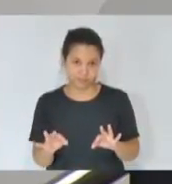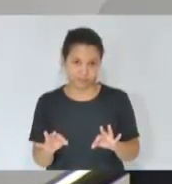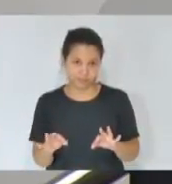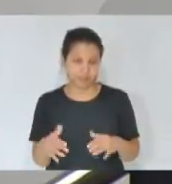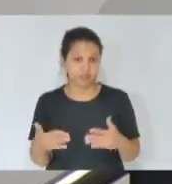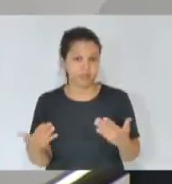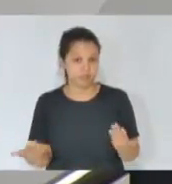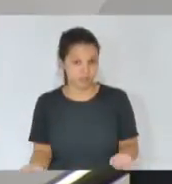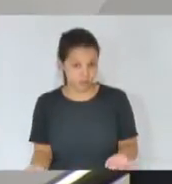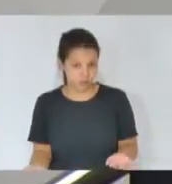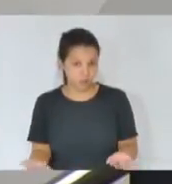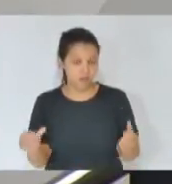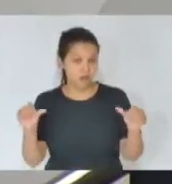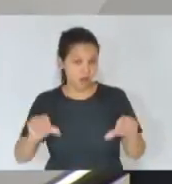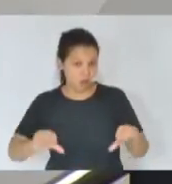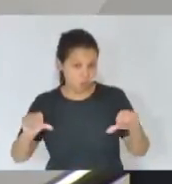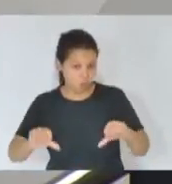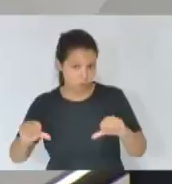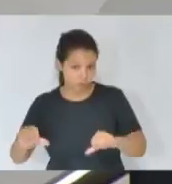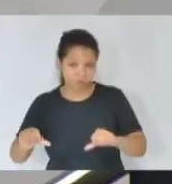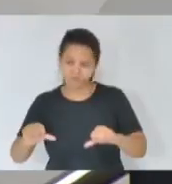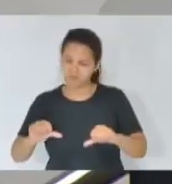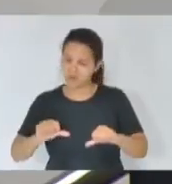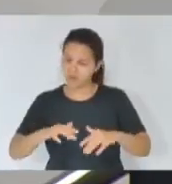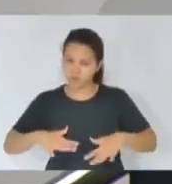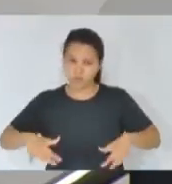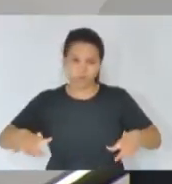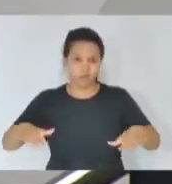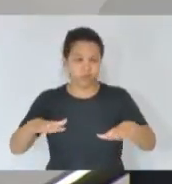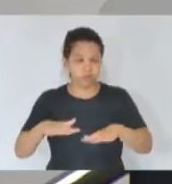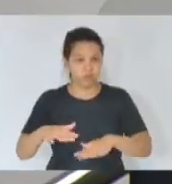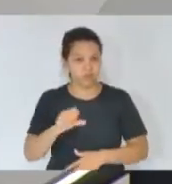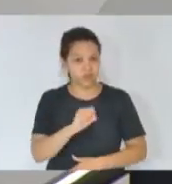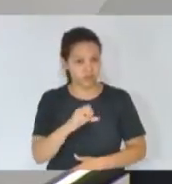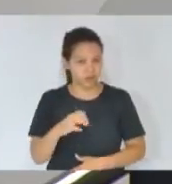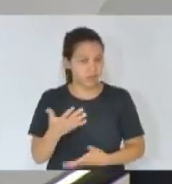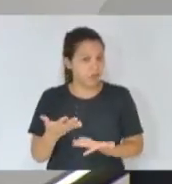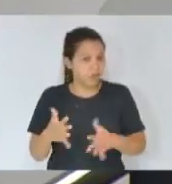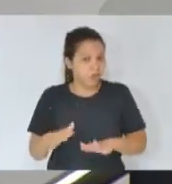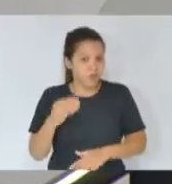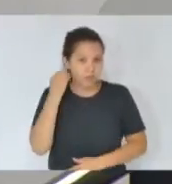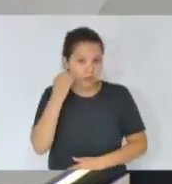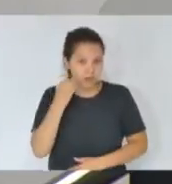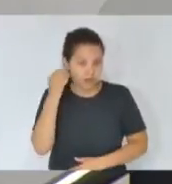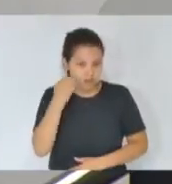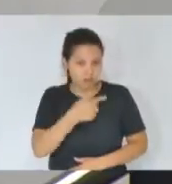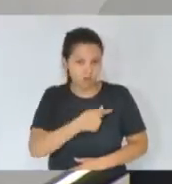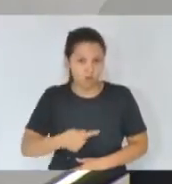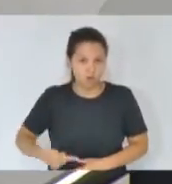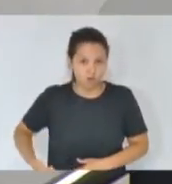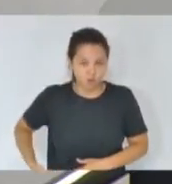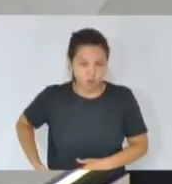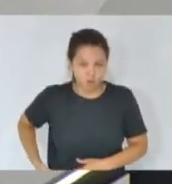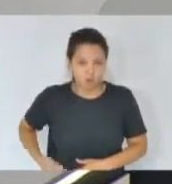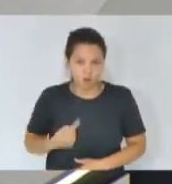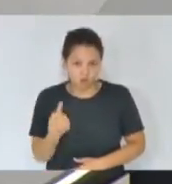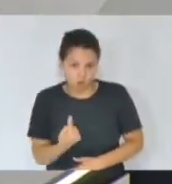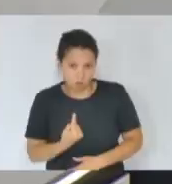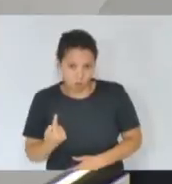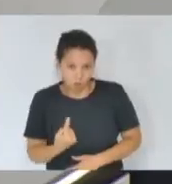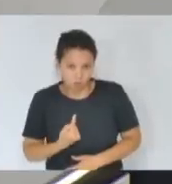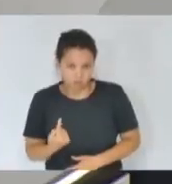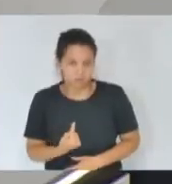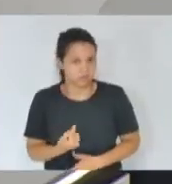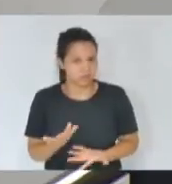vai ficar ruim para todo mundo. Santa Catarina não quer passar a experiência de um governo completamente isolado. Nós queremos ajudar o governo, queremos contribuir